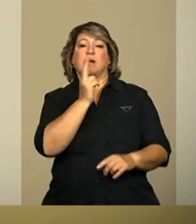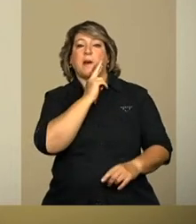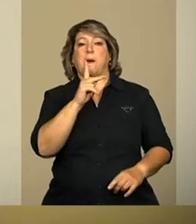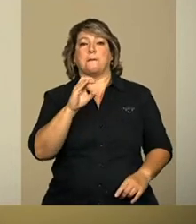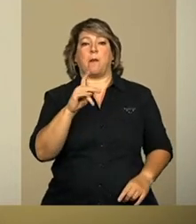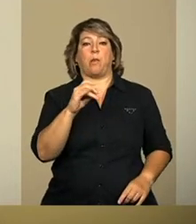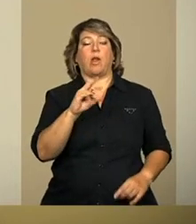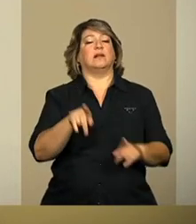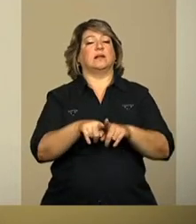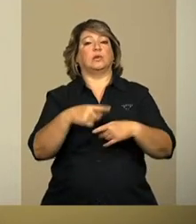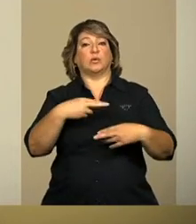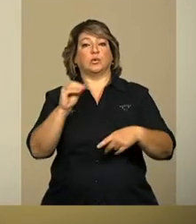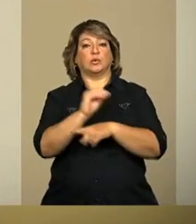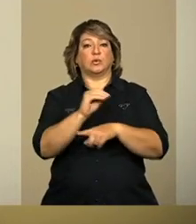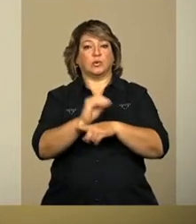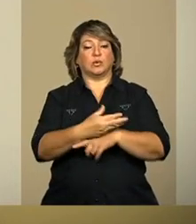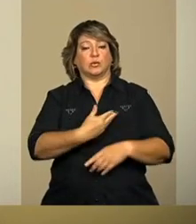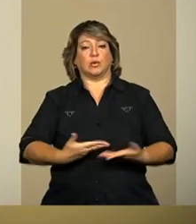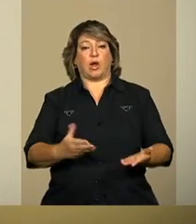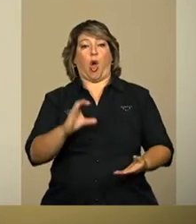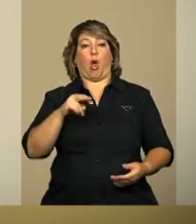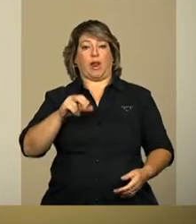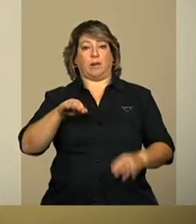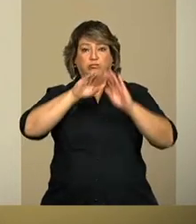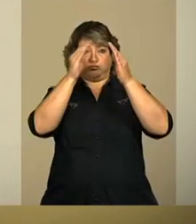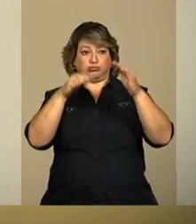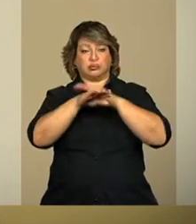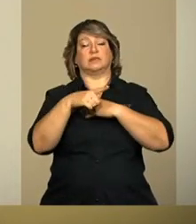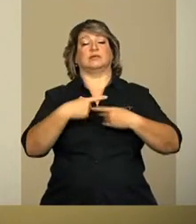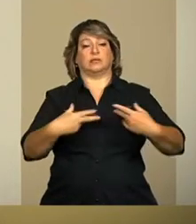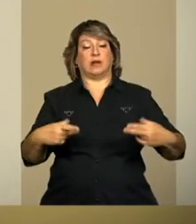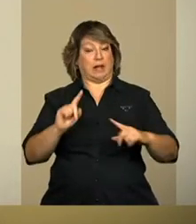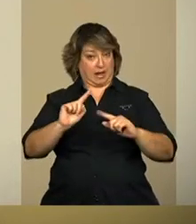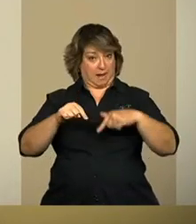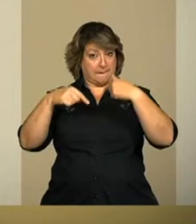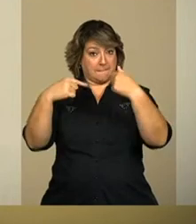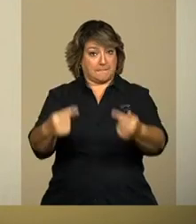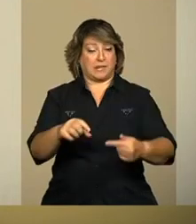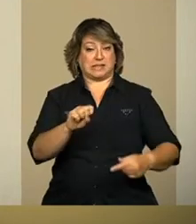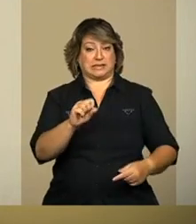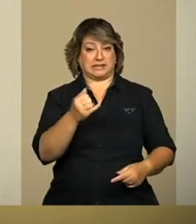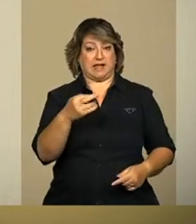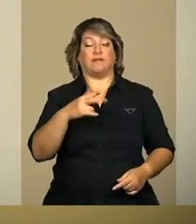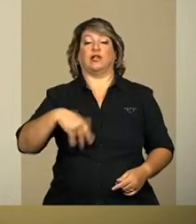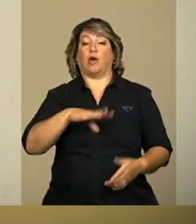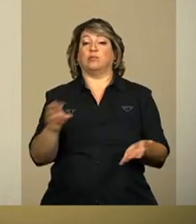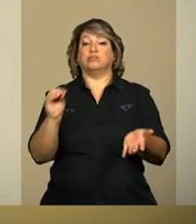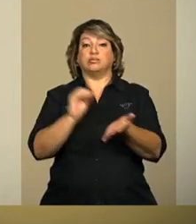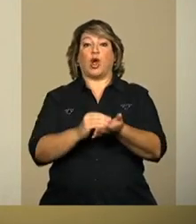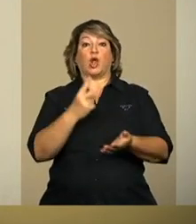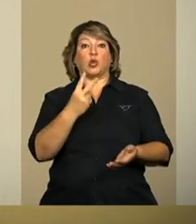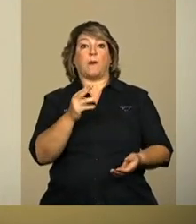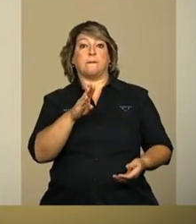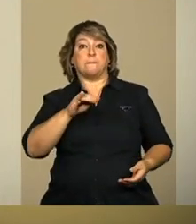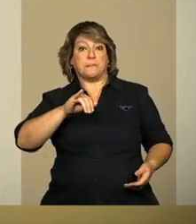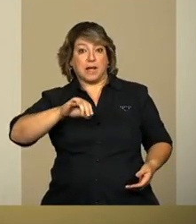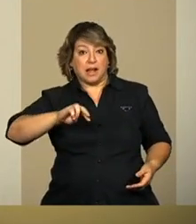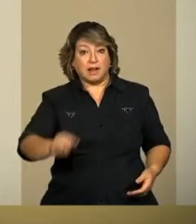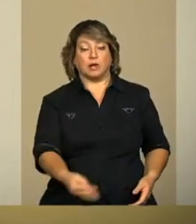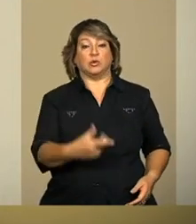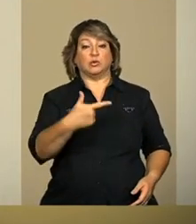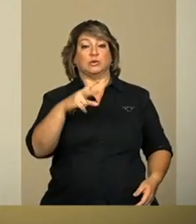os estoques públicos da Conab veja só Luciano para a próxima safra nós estamos colocando R bilhões